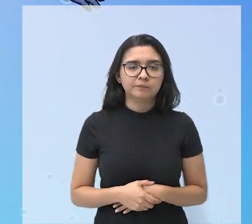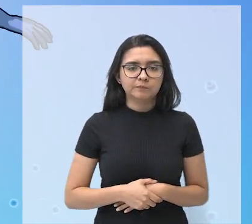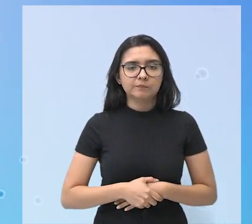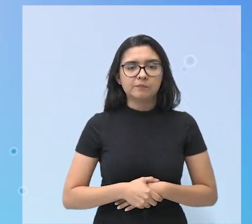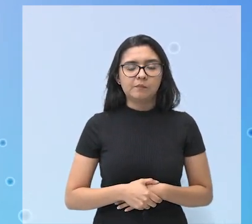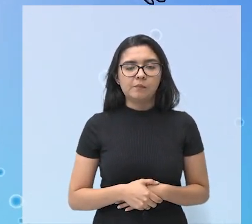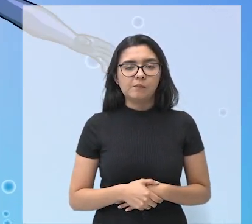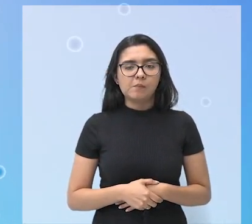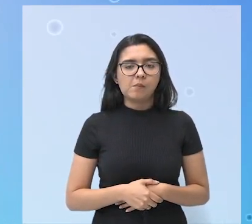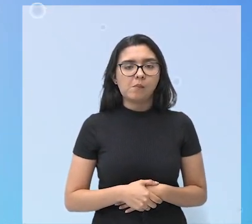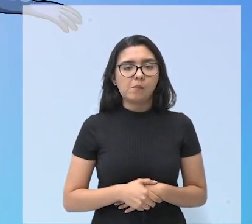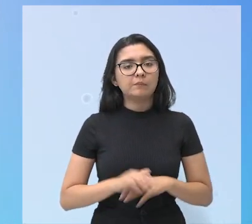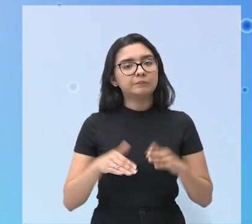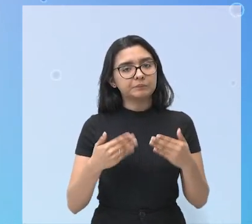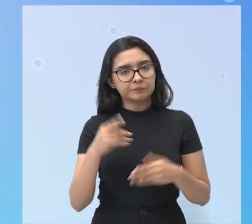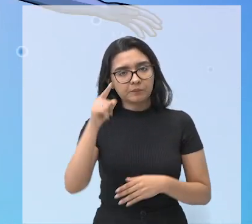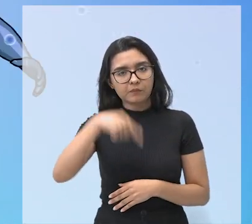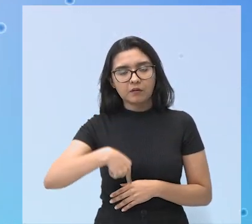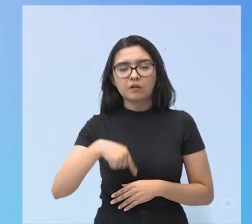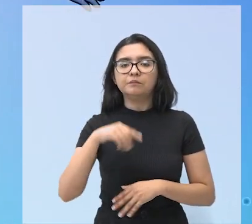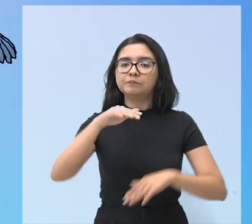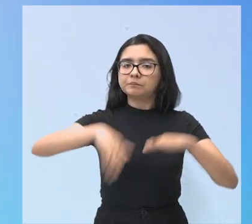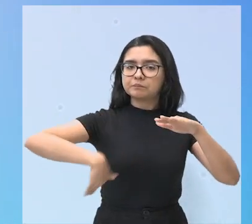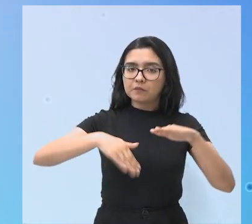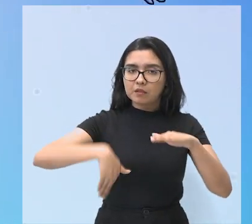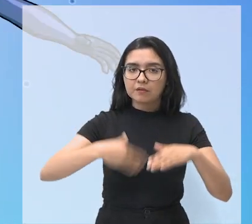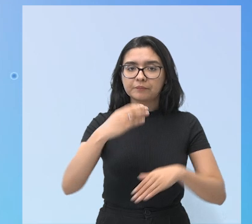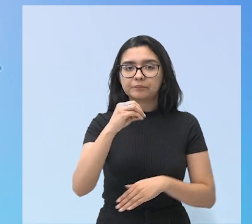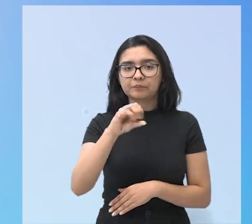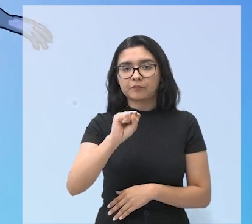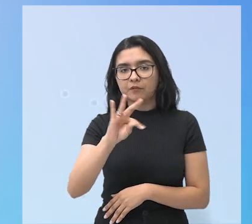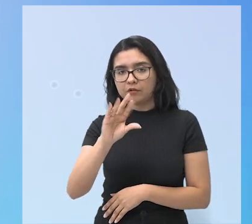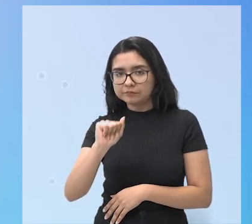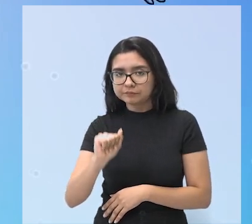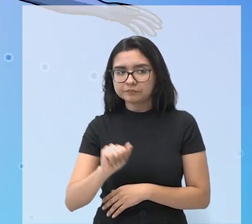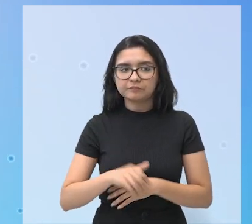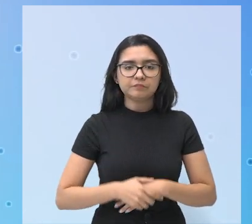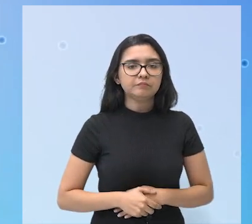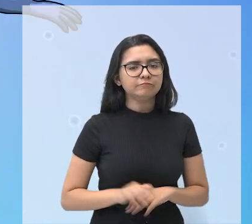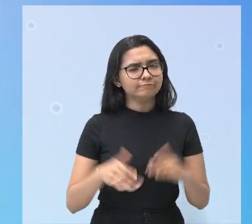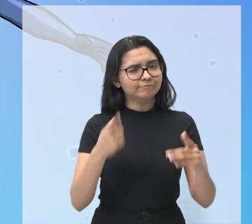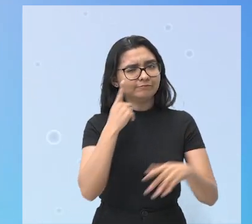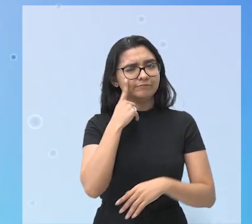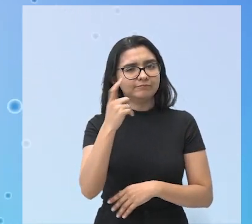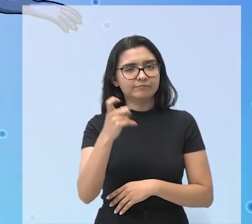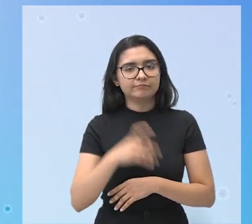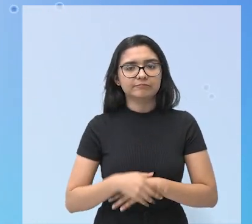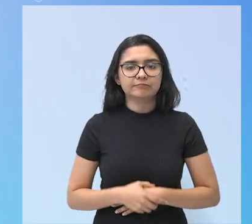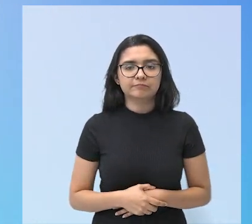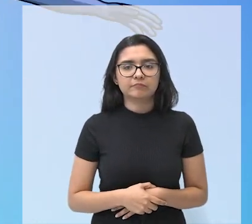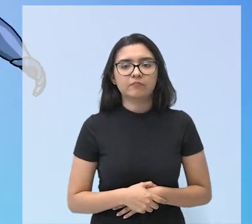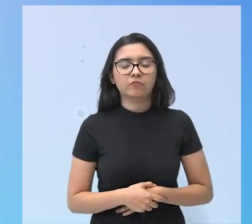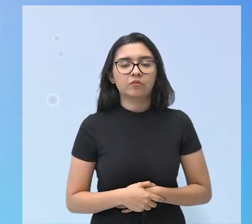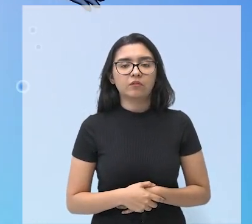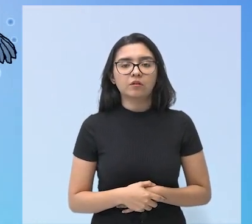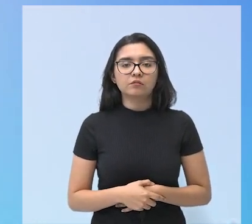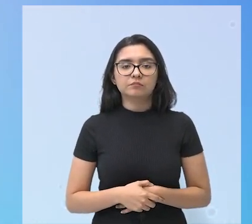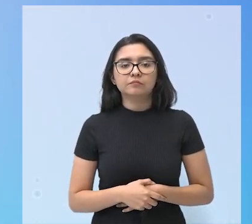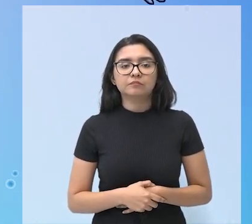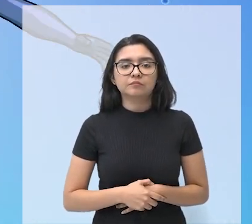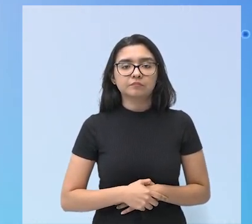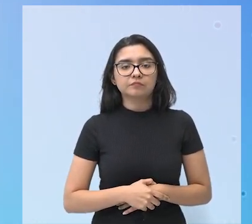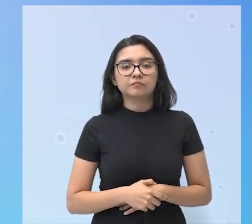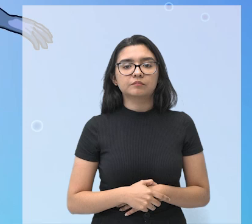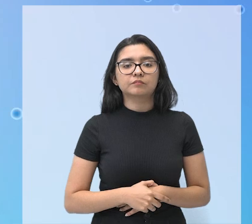desenvoltura. Então, esse é o nosso nado costas. Super interessante, não é mesmo? Então, olha